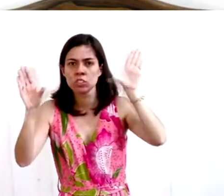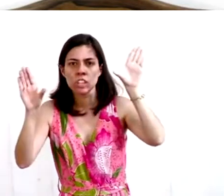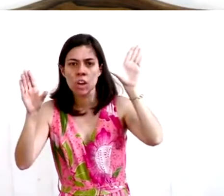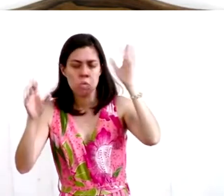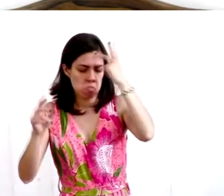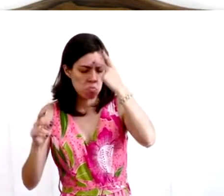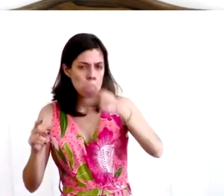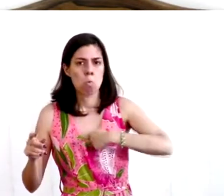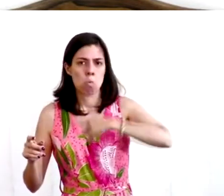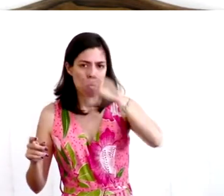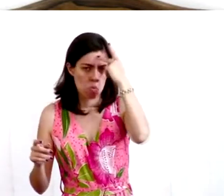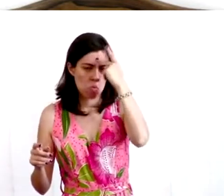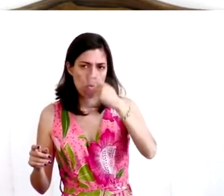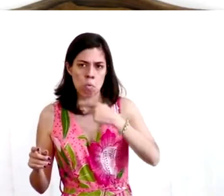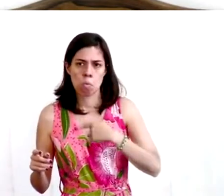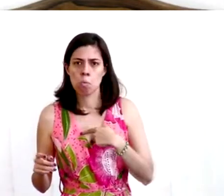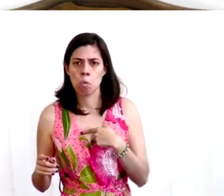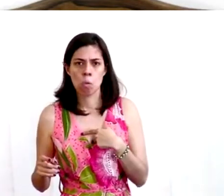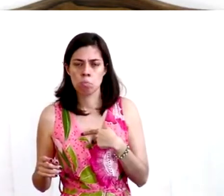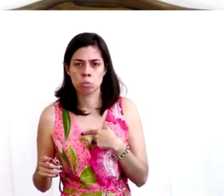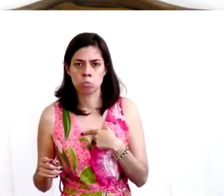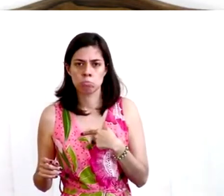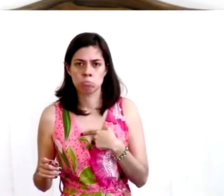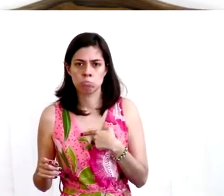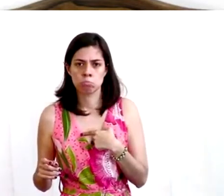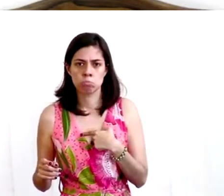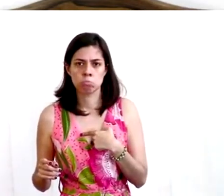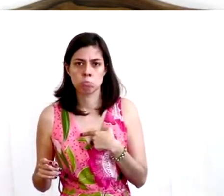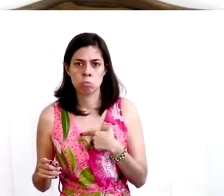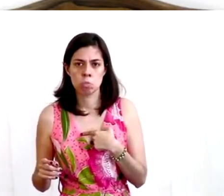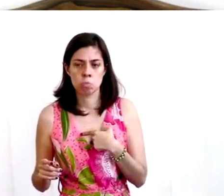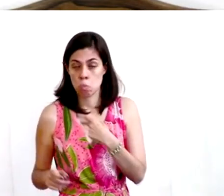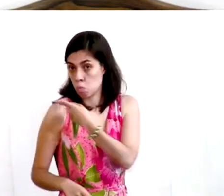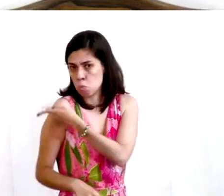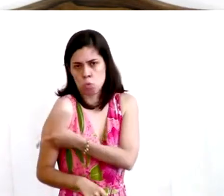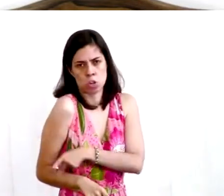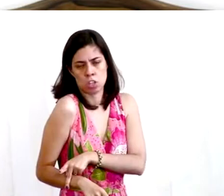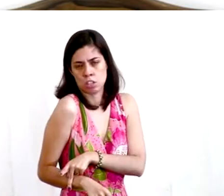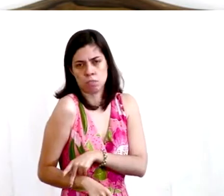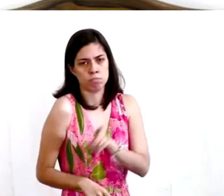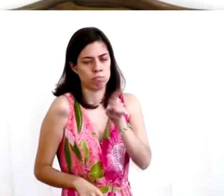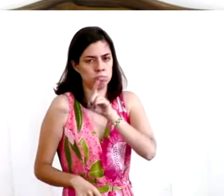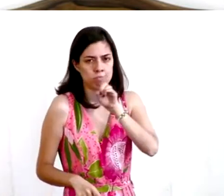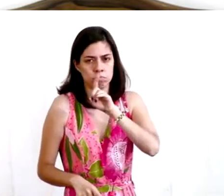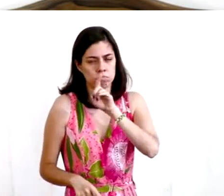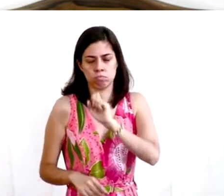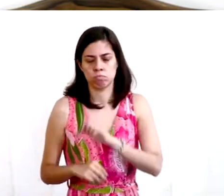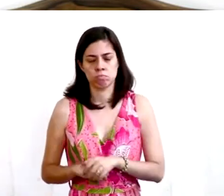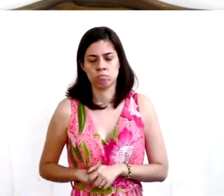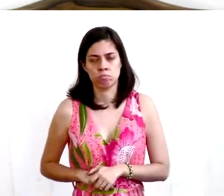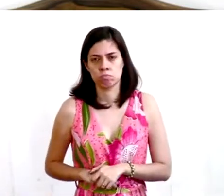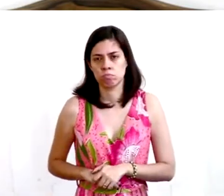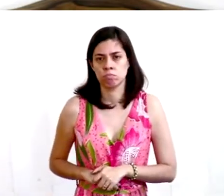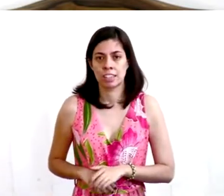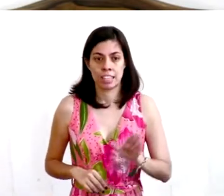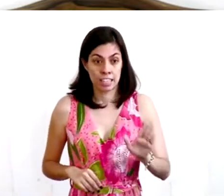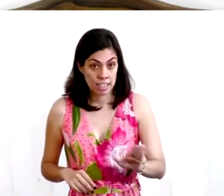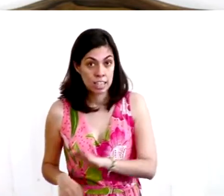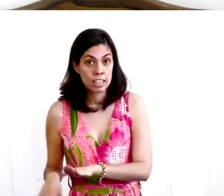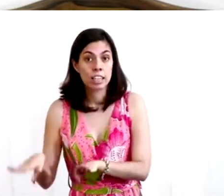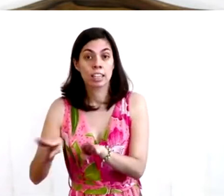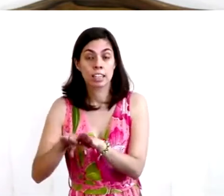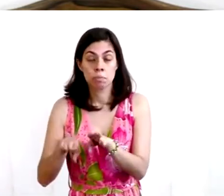na iniquidade com destino certo, passagem já adquirida para o inferno. Mas